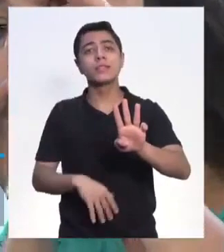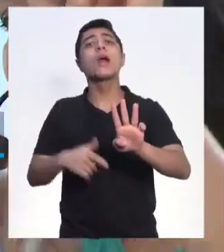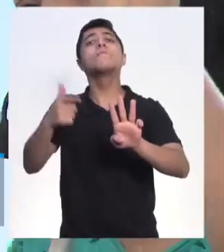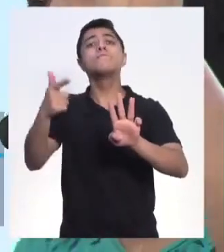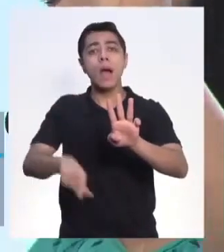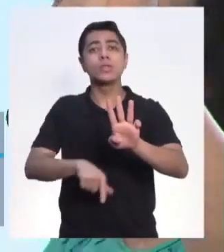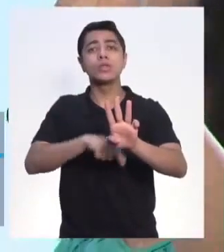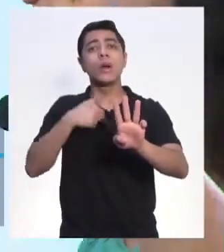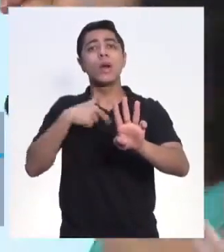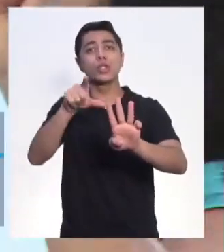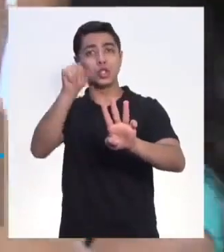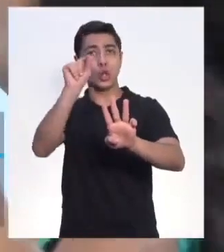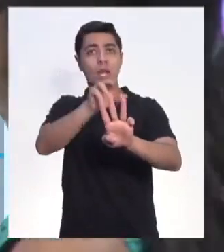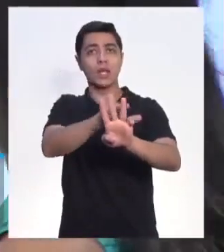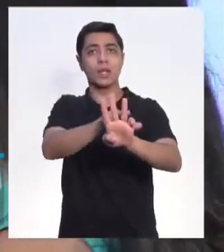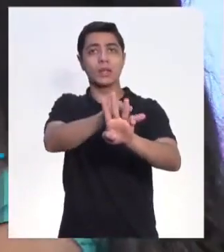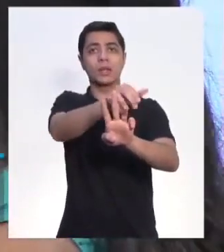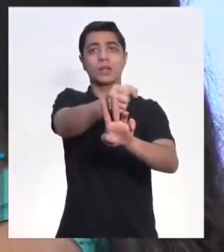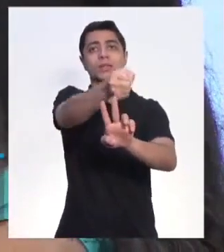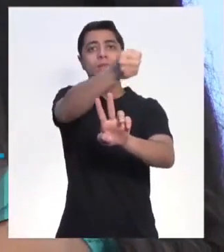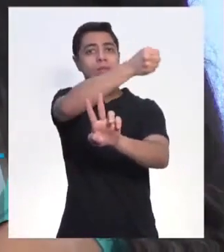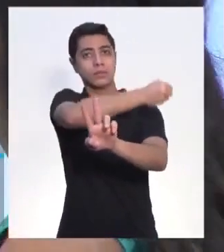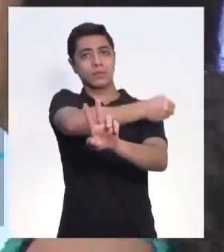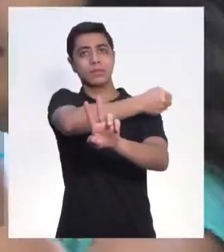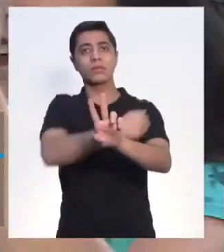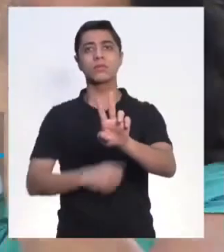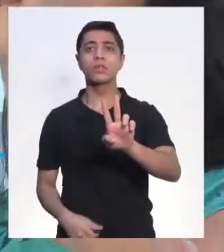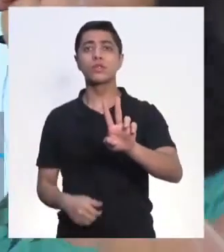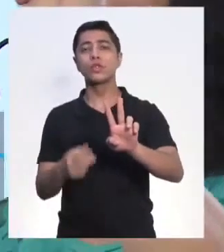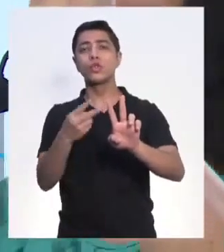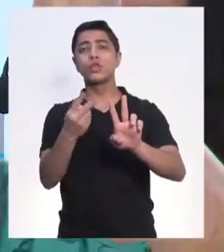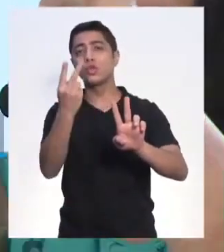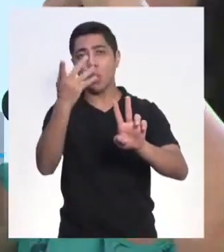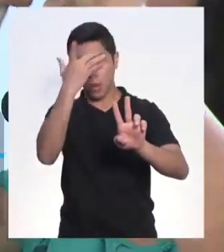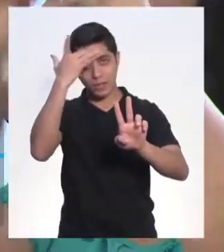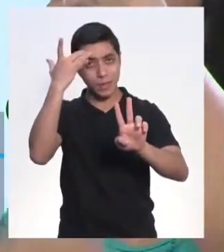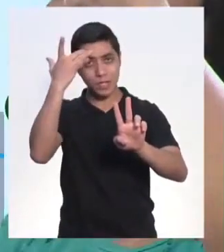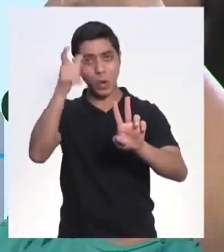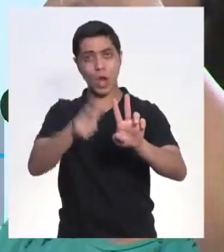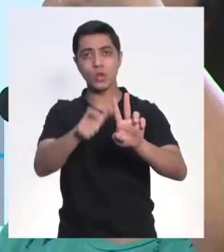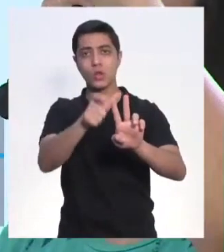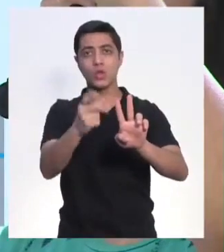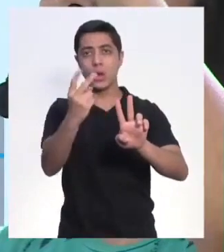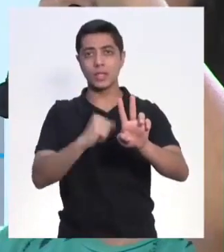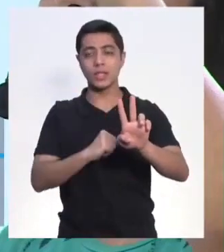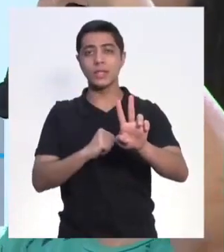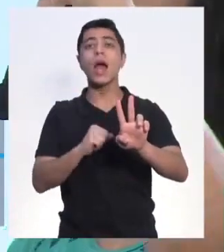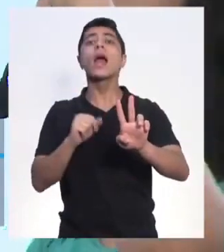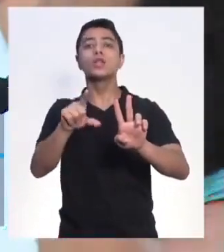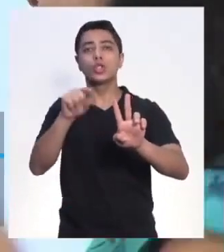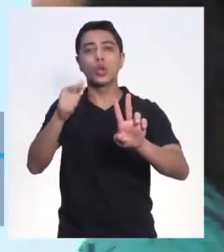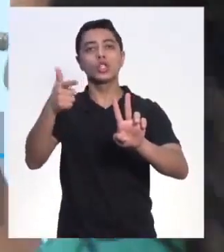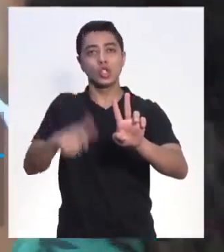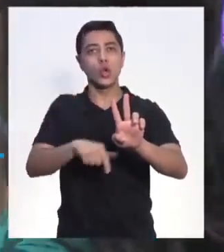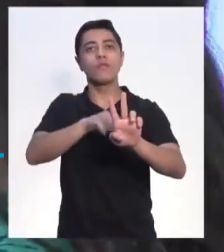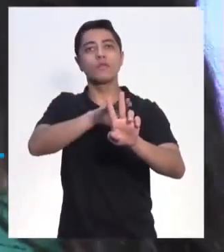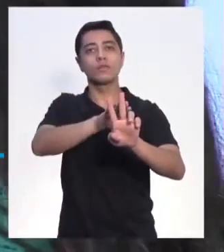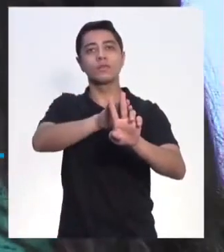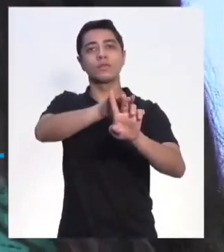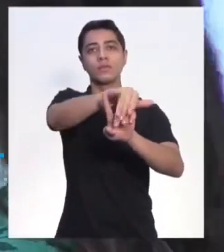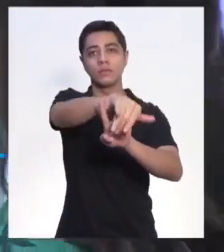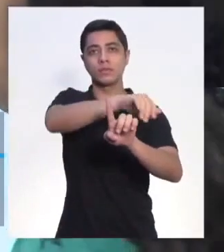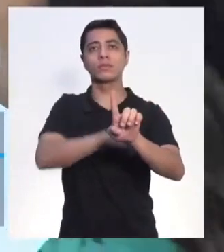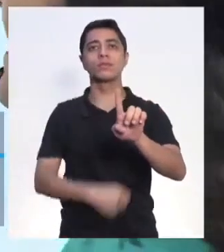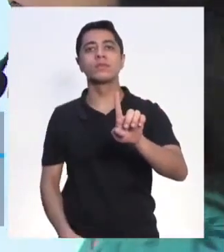uma. Sobraram 2. Escolhi mais uma. Na última posição, uma